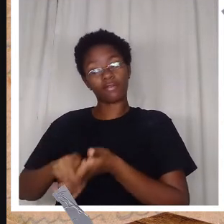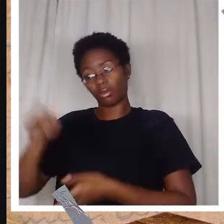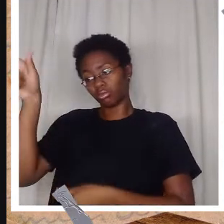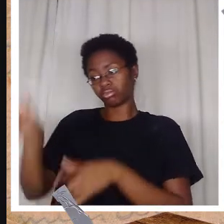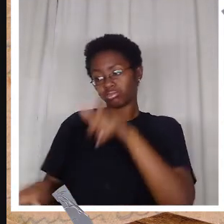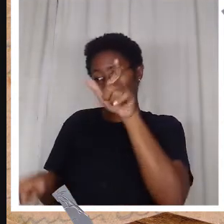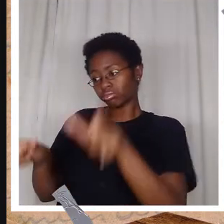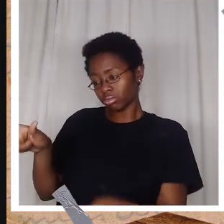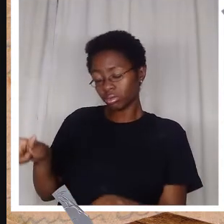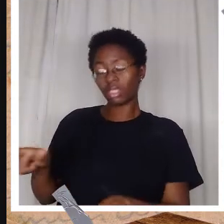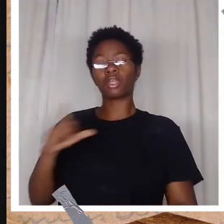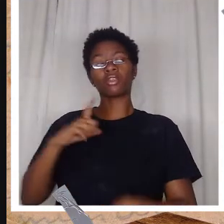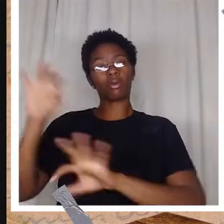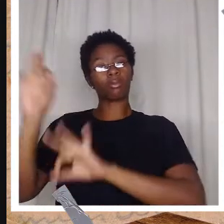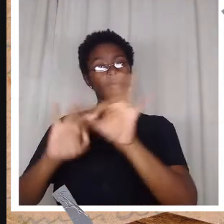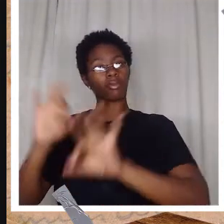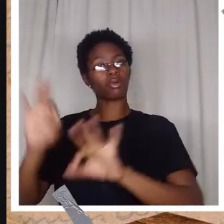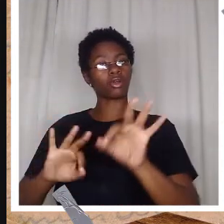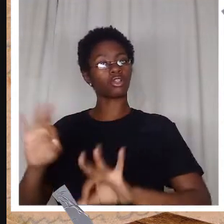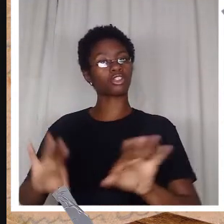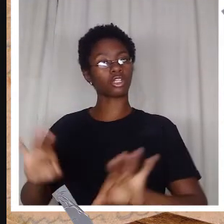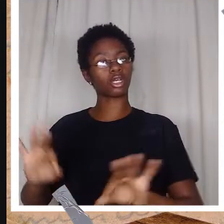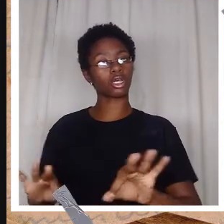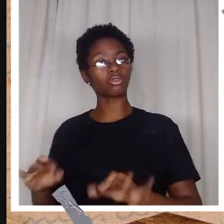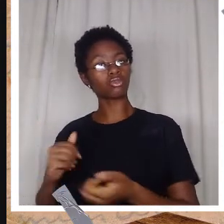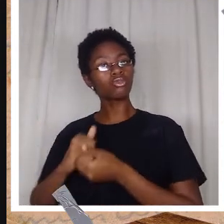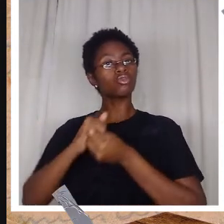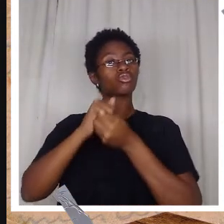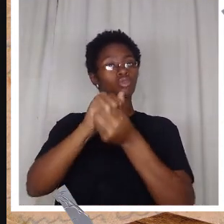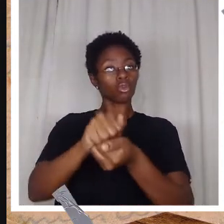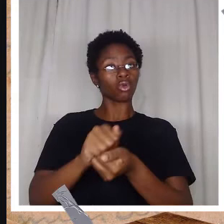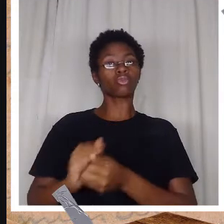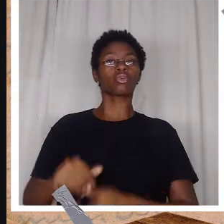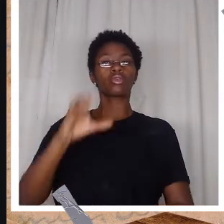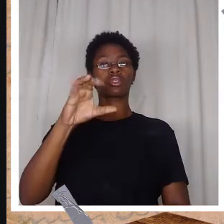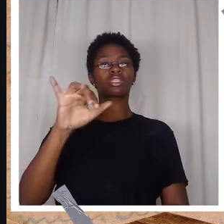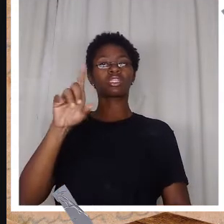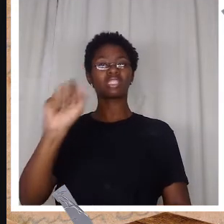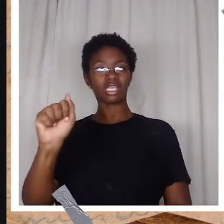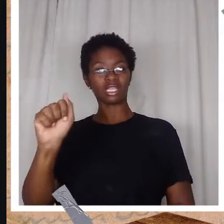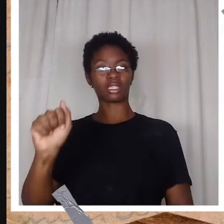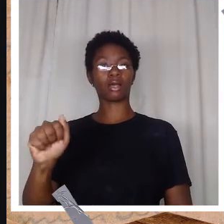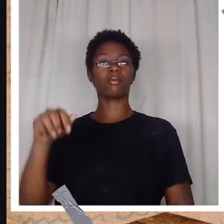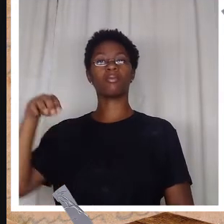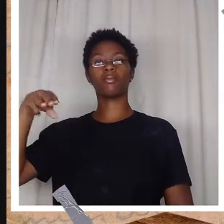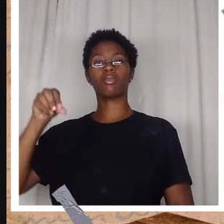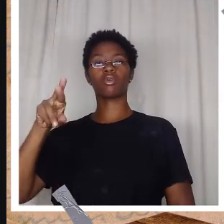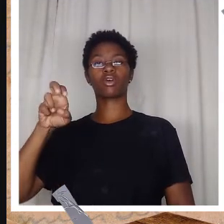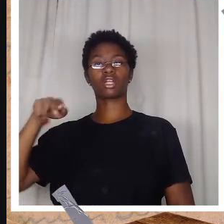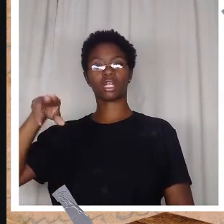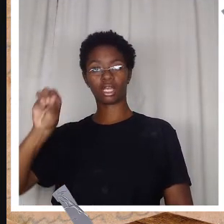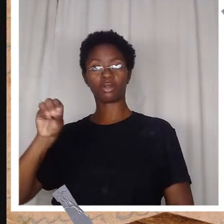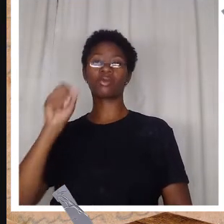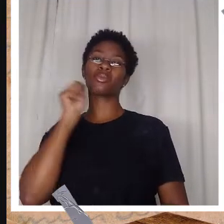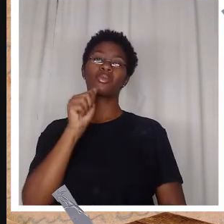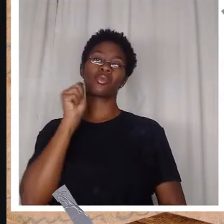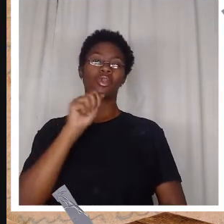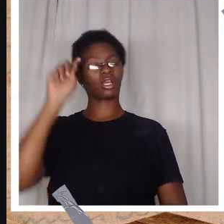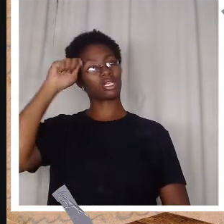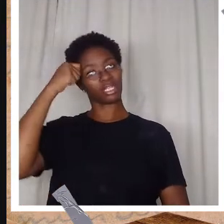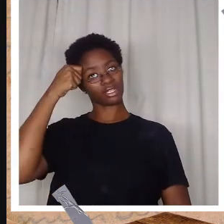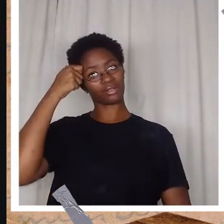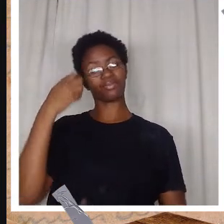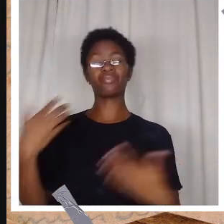em que compartilha o protagonismo com Cida Moreno, uma mulher negra. Então, vamos aqui à apresentação